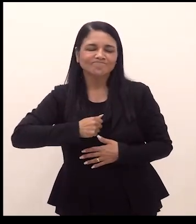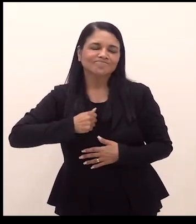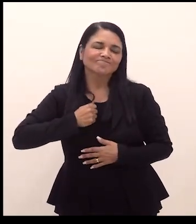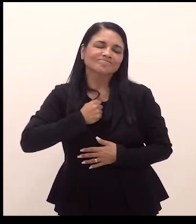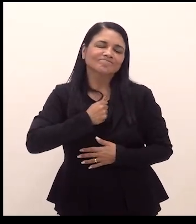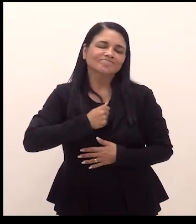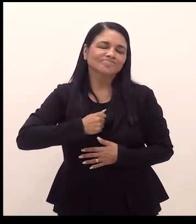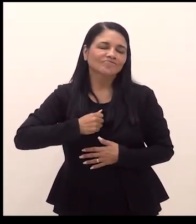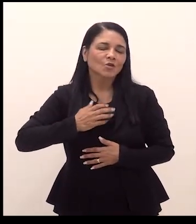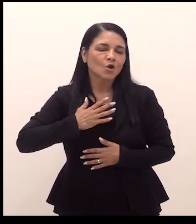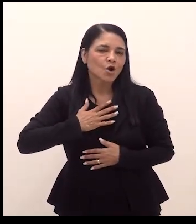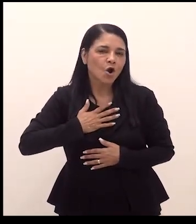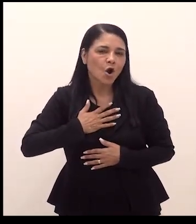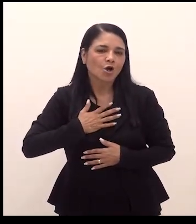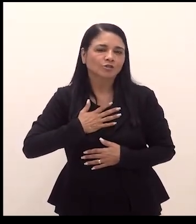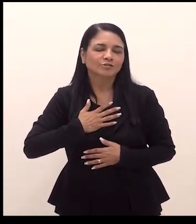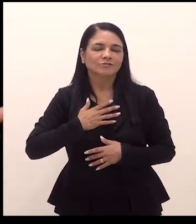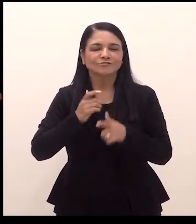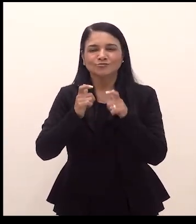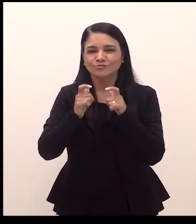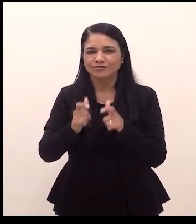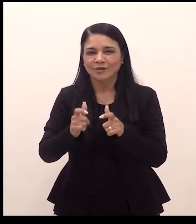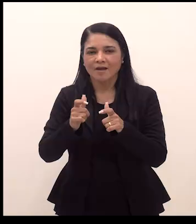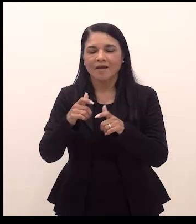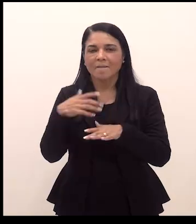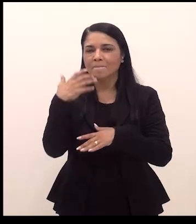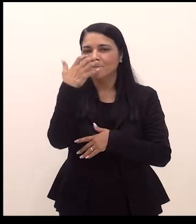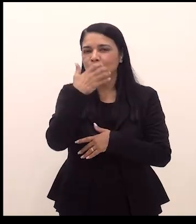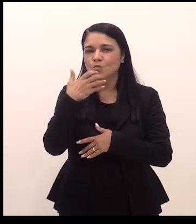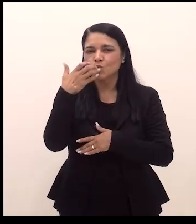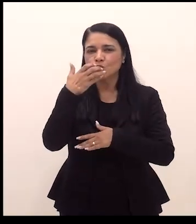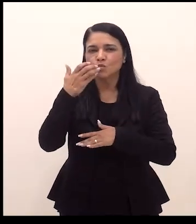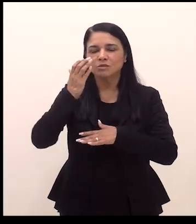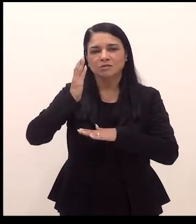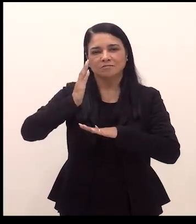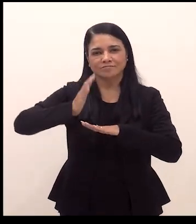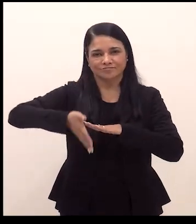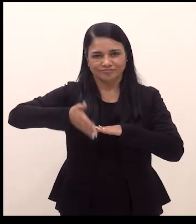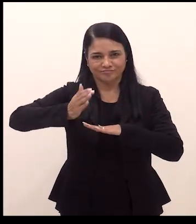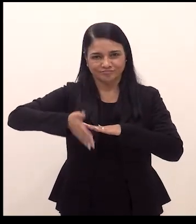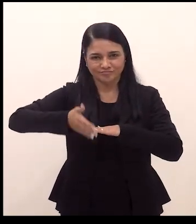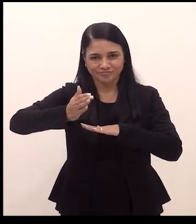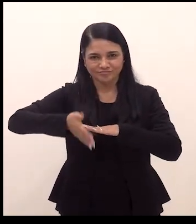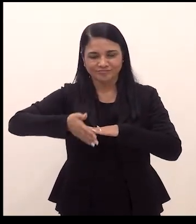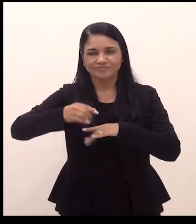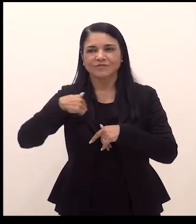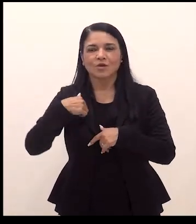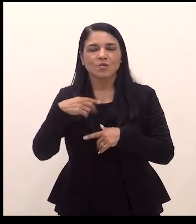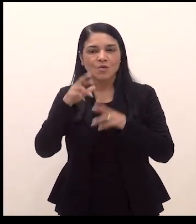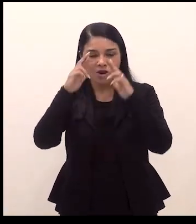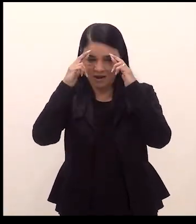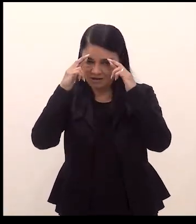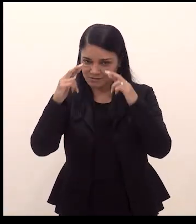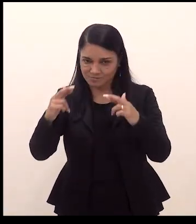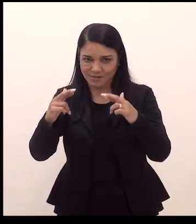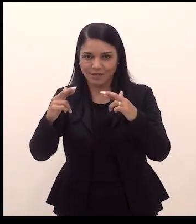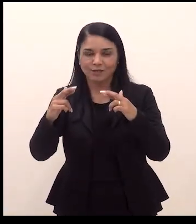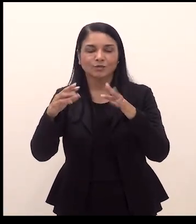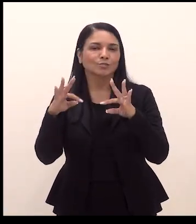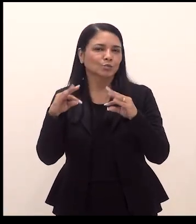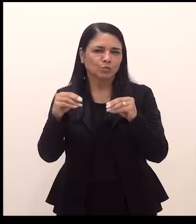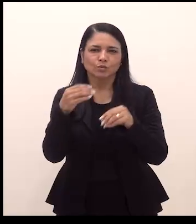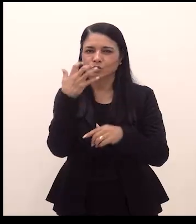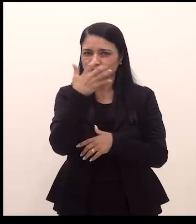saudosista, né? E carece de um lugar para procurar música contemporânea, né? Uhum. Eu tenho o máximo respeito pelos